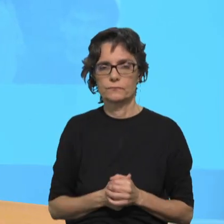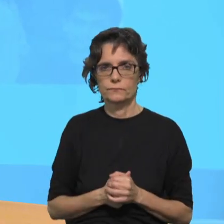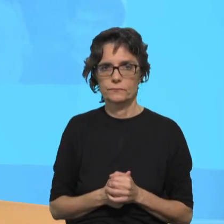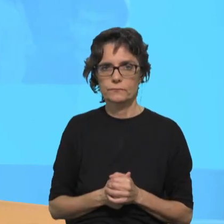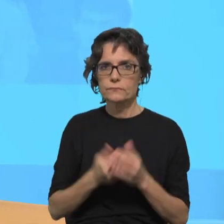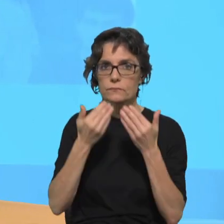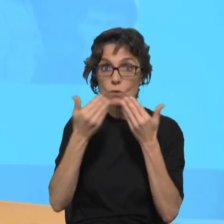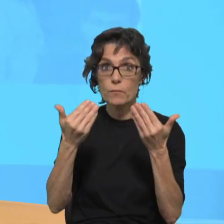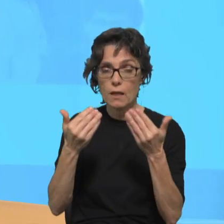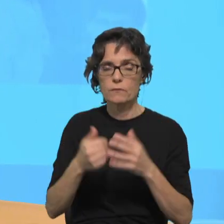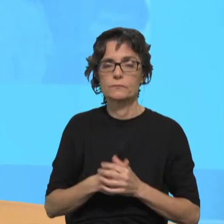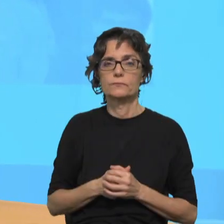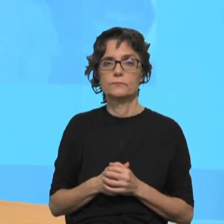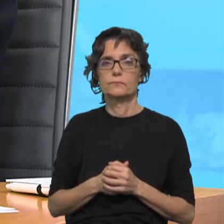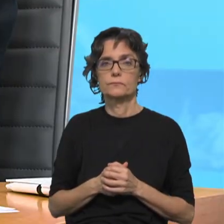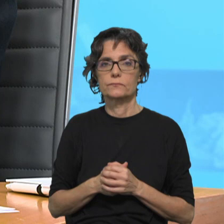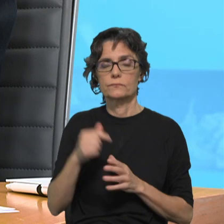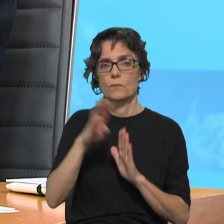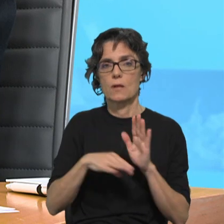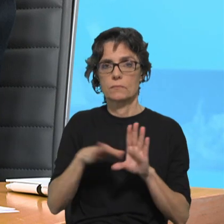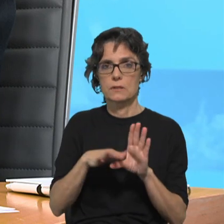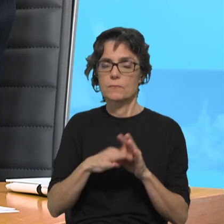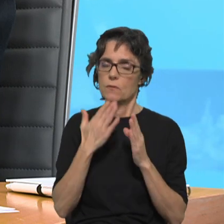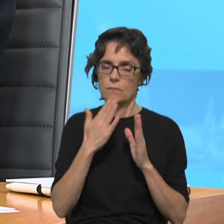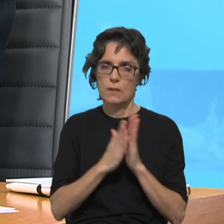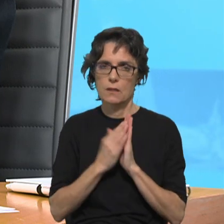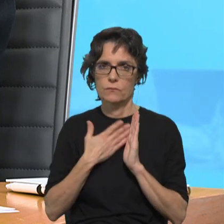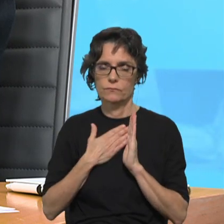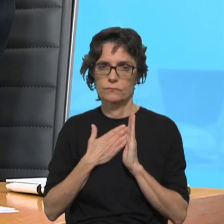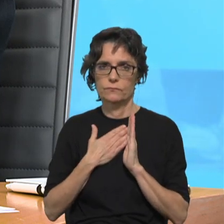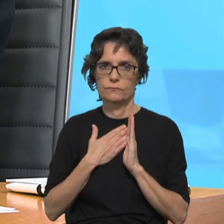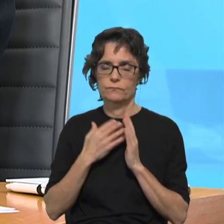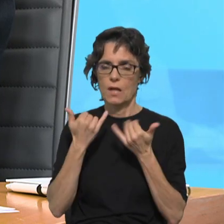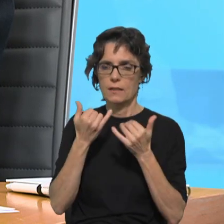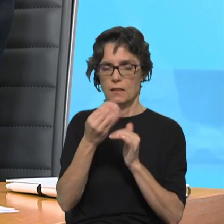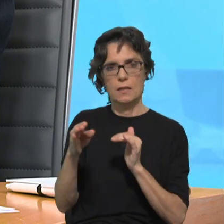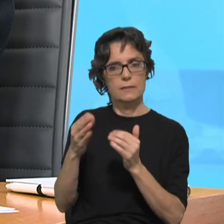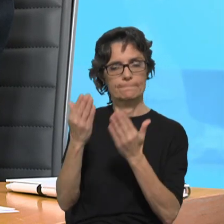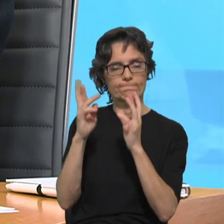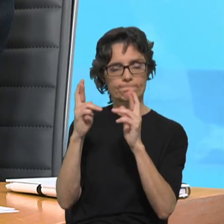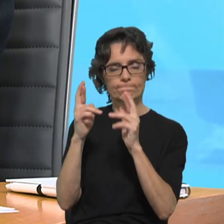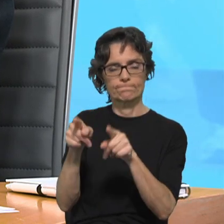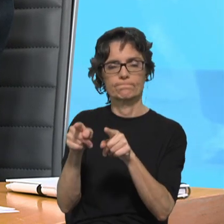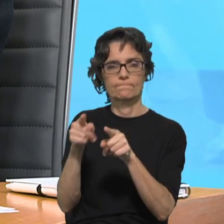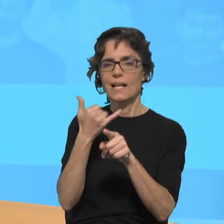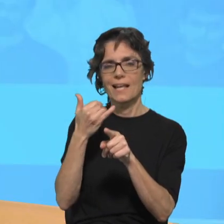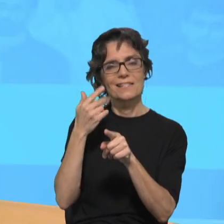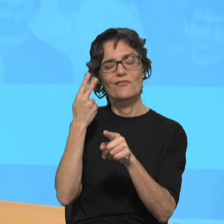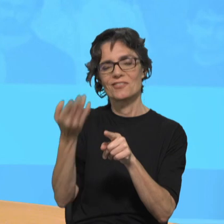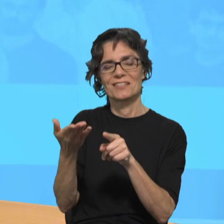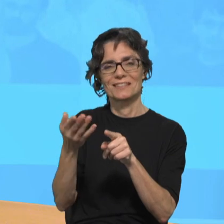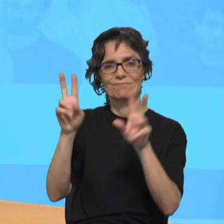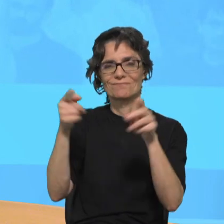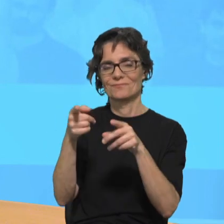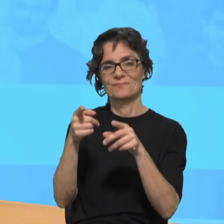estado aqui neste programa. E que, de facto, as crianças tenham a alegria de ser criança, como diz o slogan do